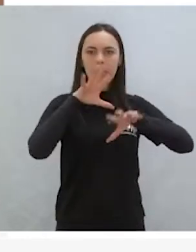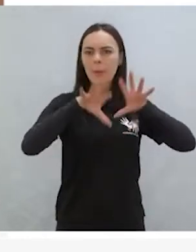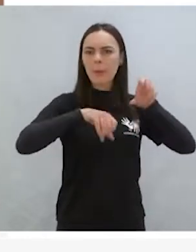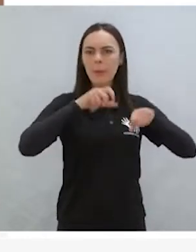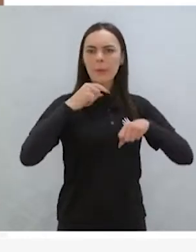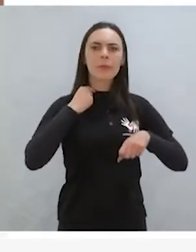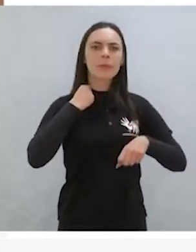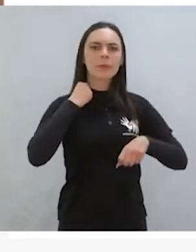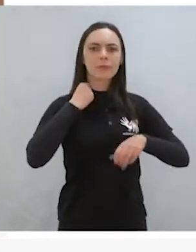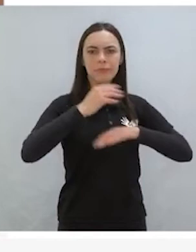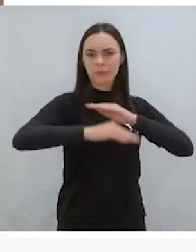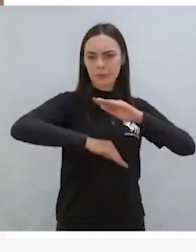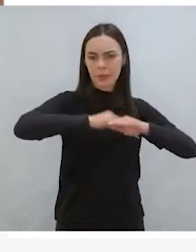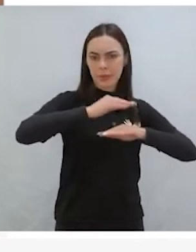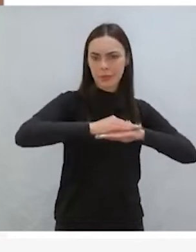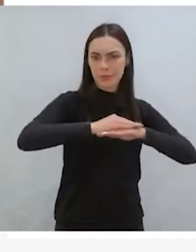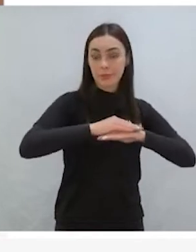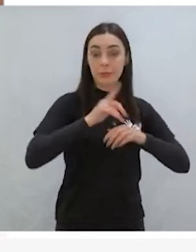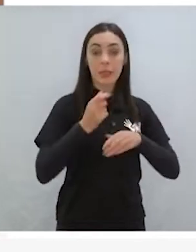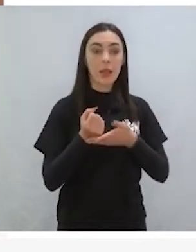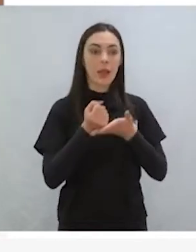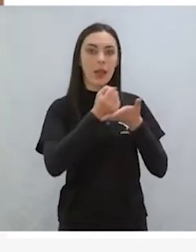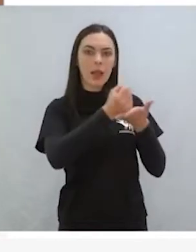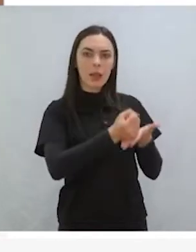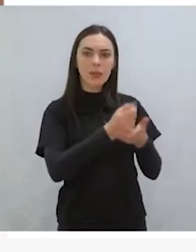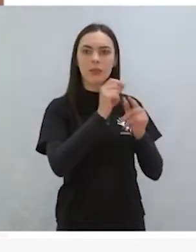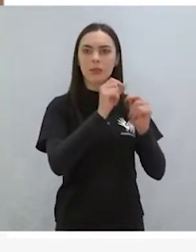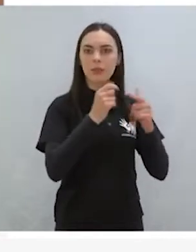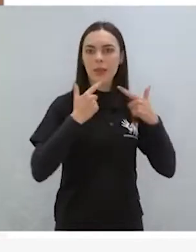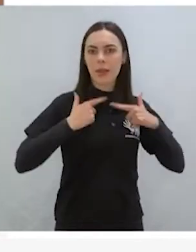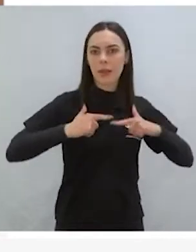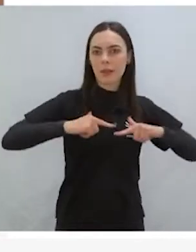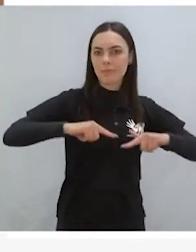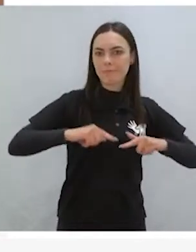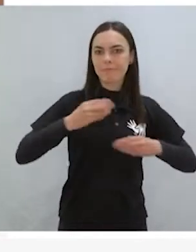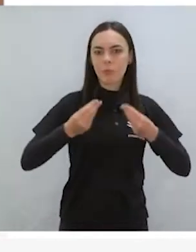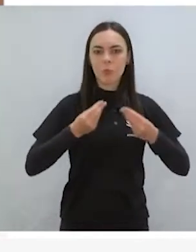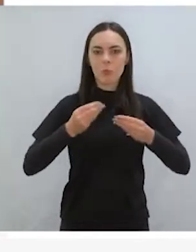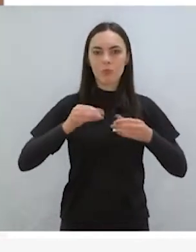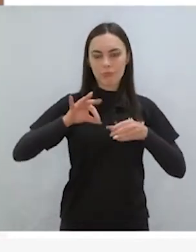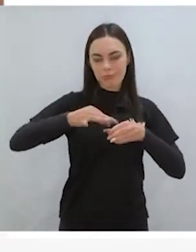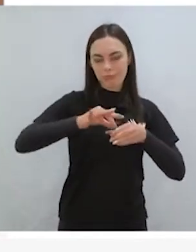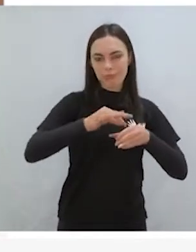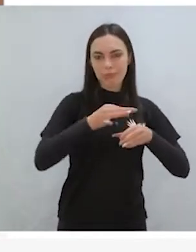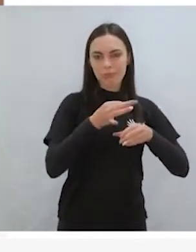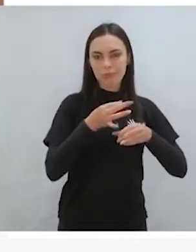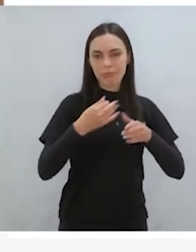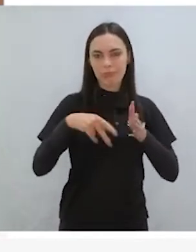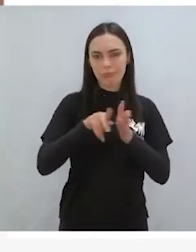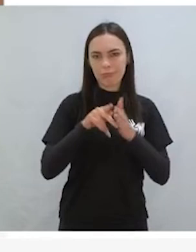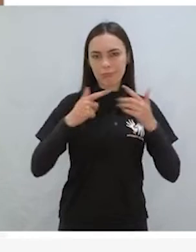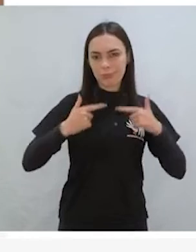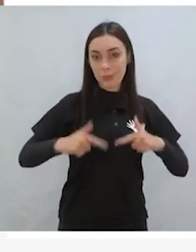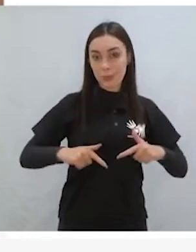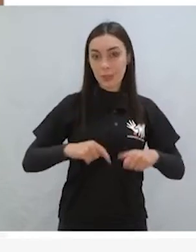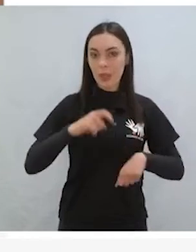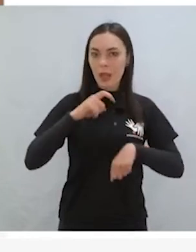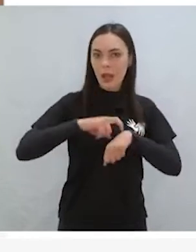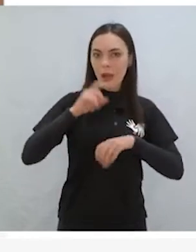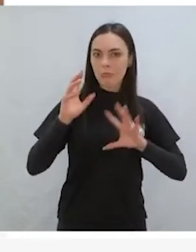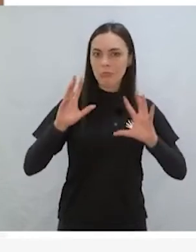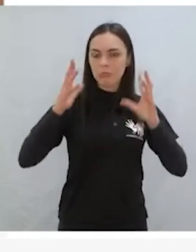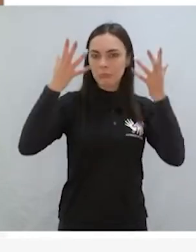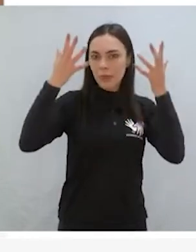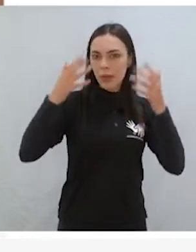no cesto de lixo e ajudaram Cinderela a costurar um vestido. Na hora de ir